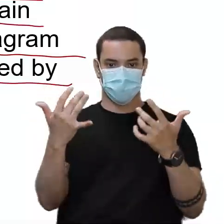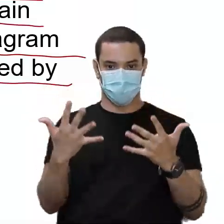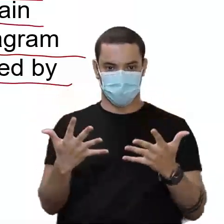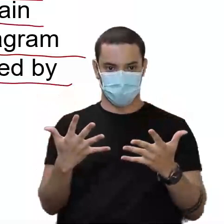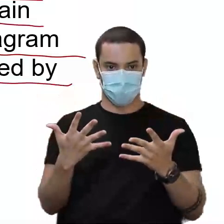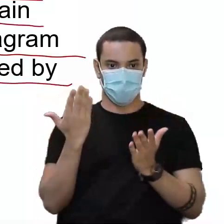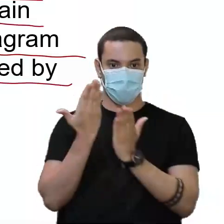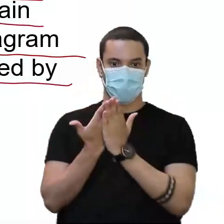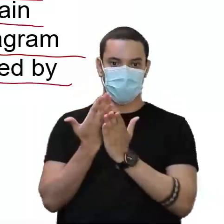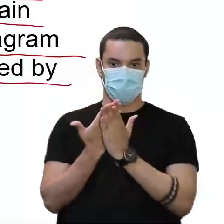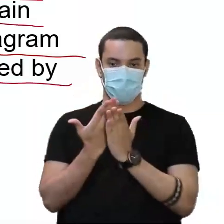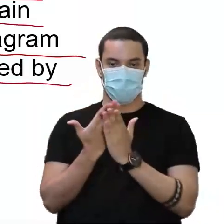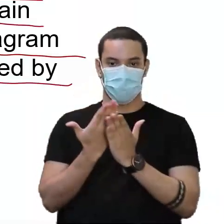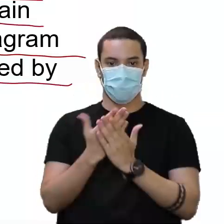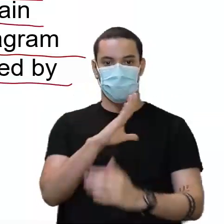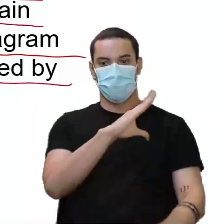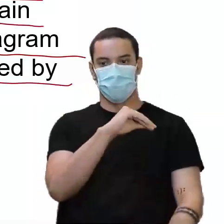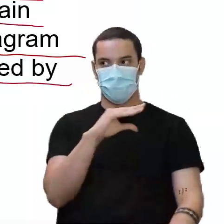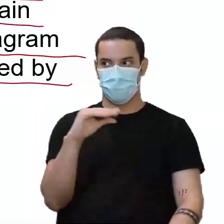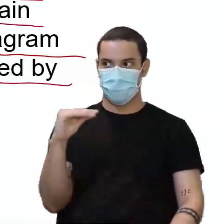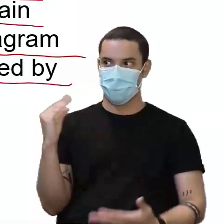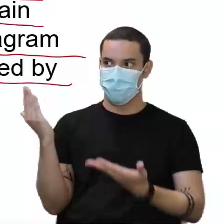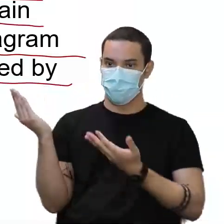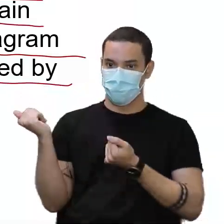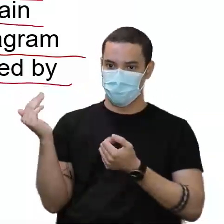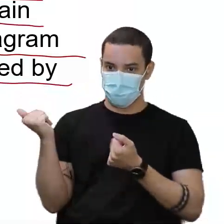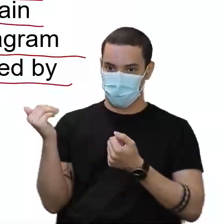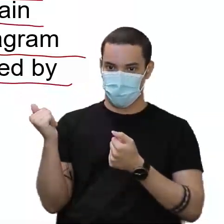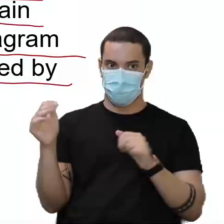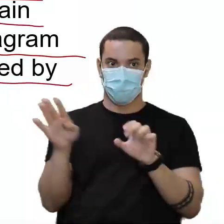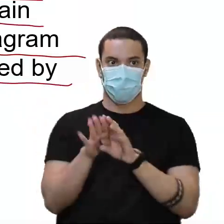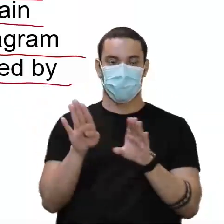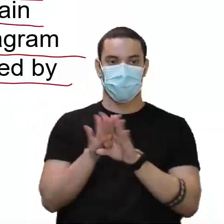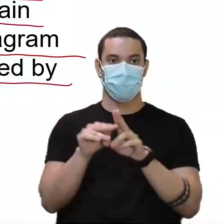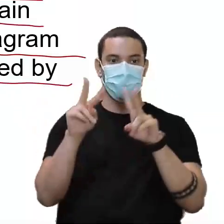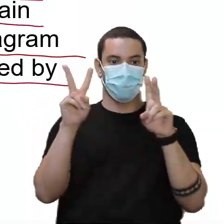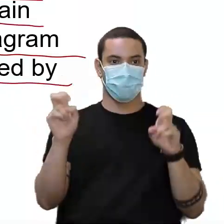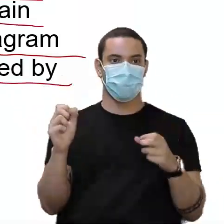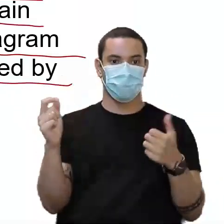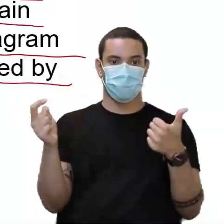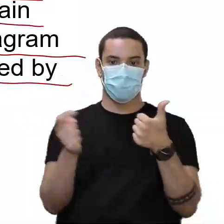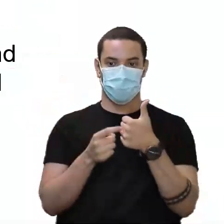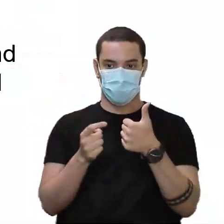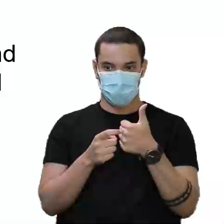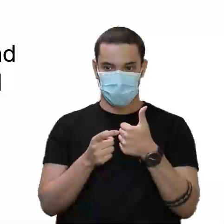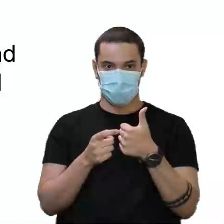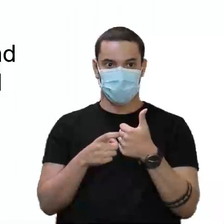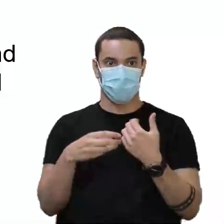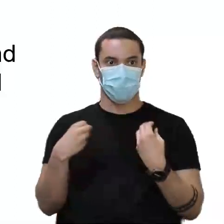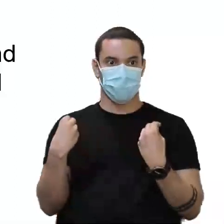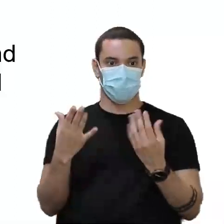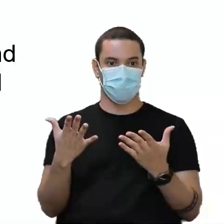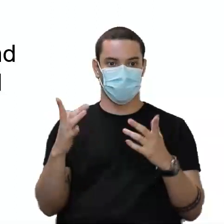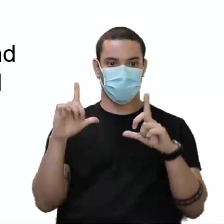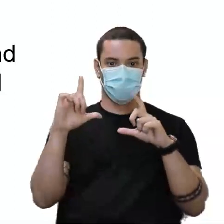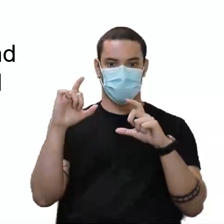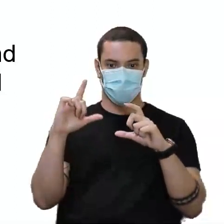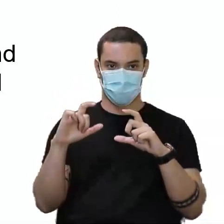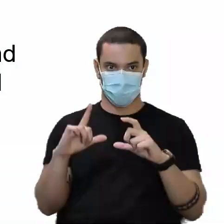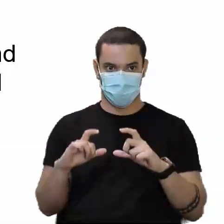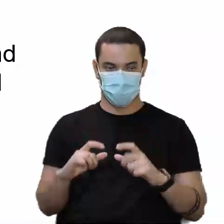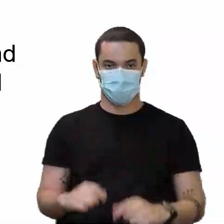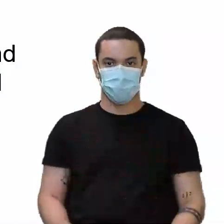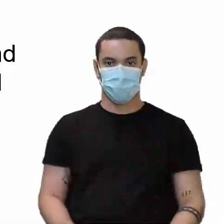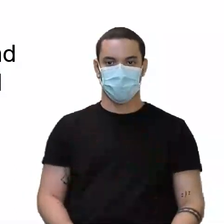estudo entre jovens, tá? Na questão de fazer curtidas, dar curtidas de fotos. E